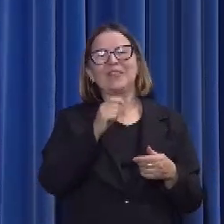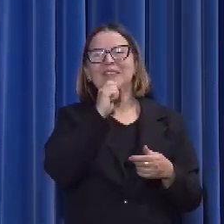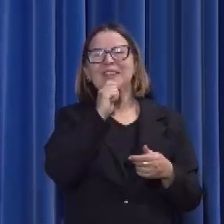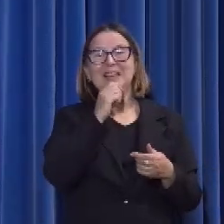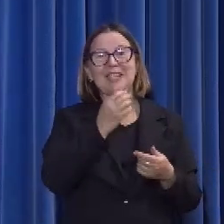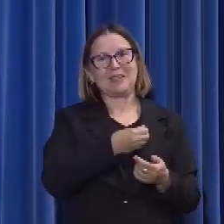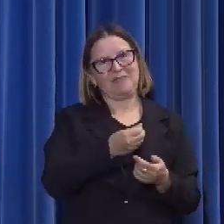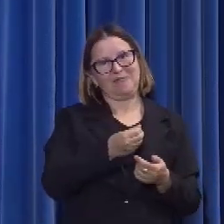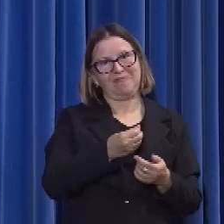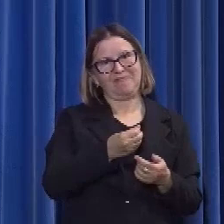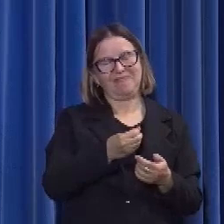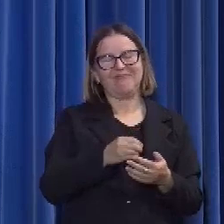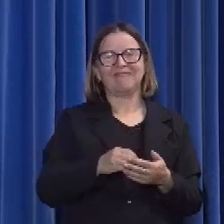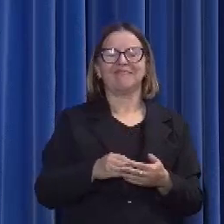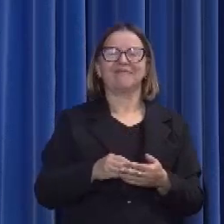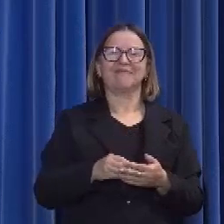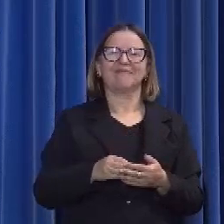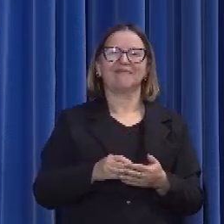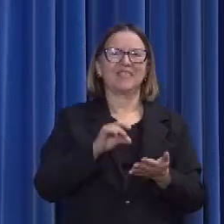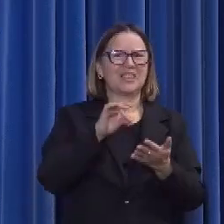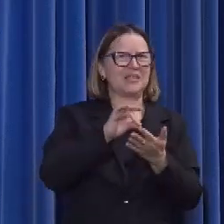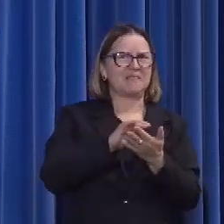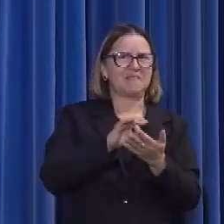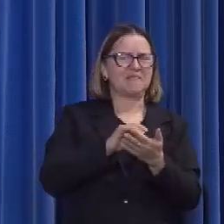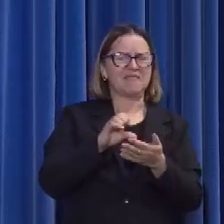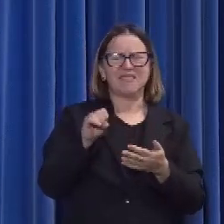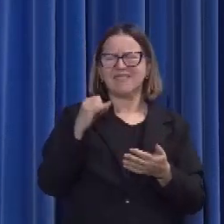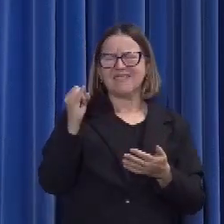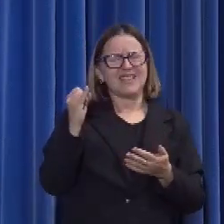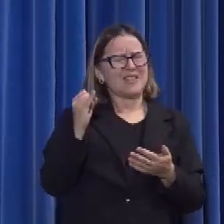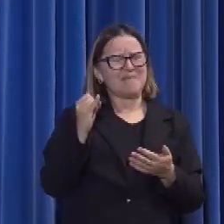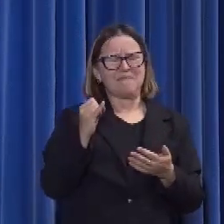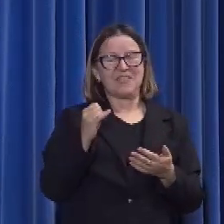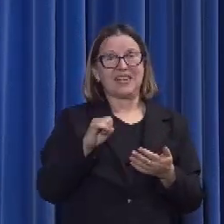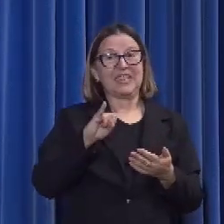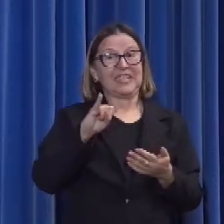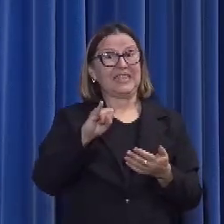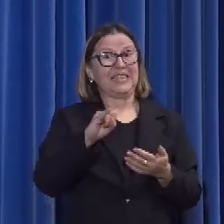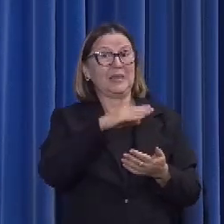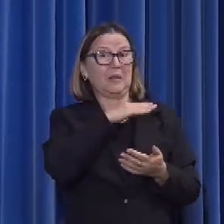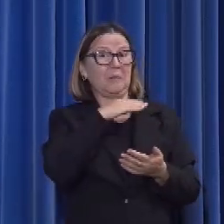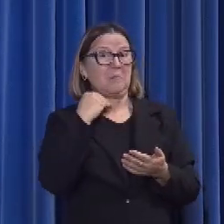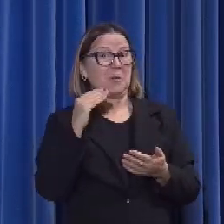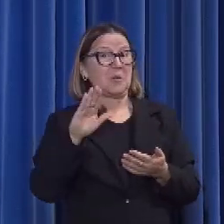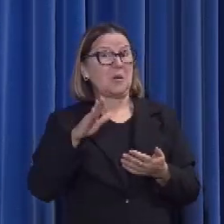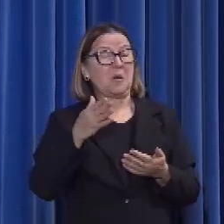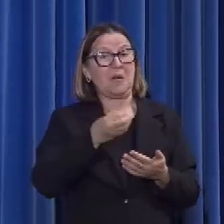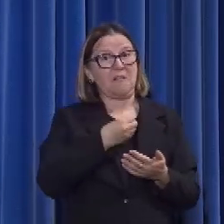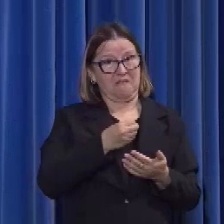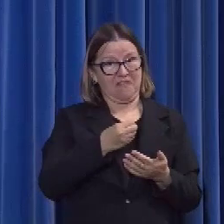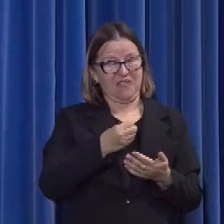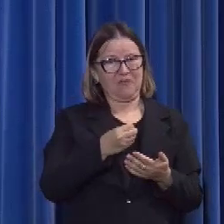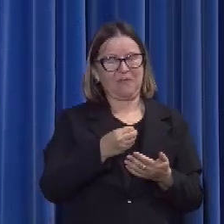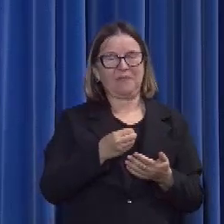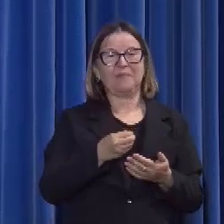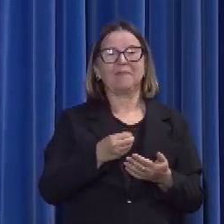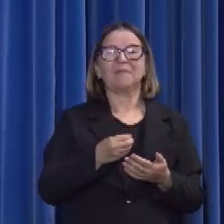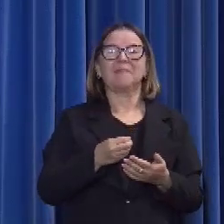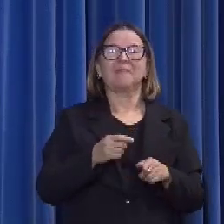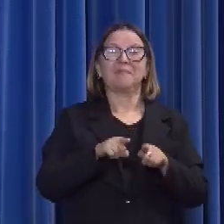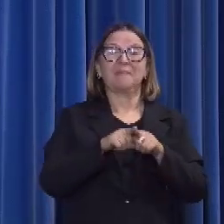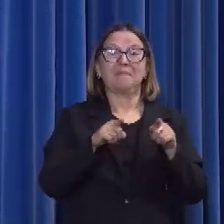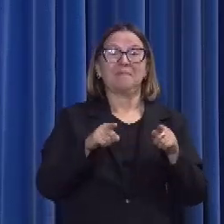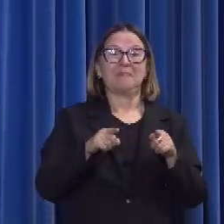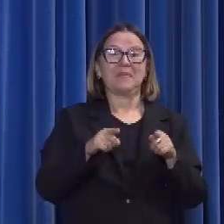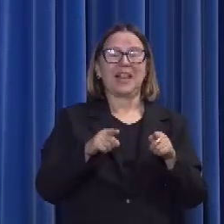método, ou o que realmente importa é que a glorificação dos crentes é uma